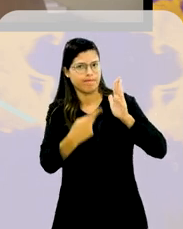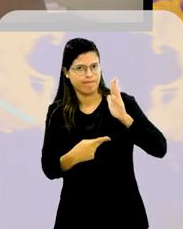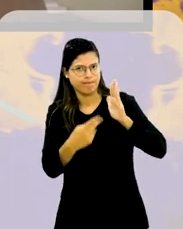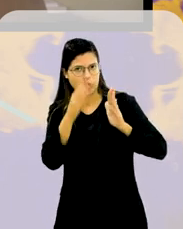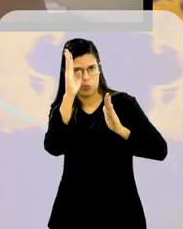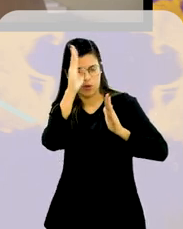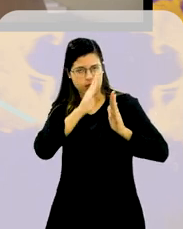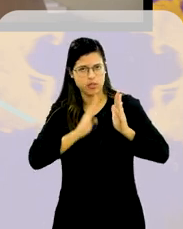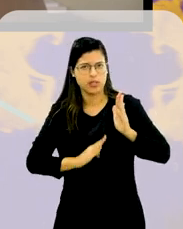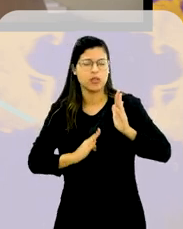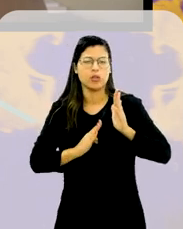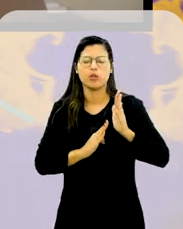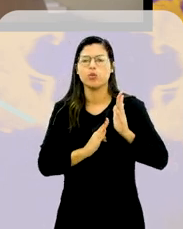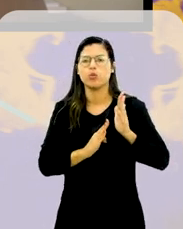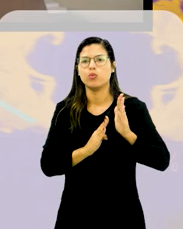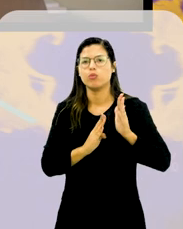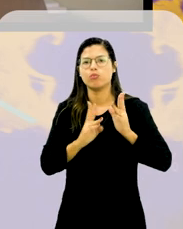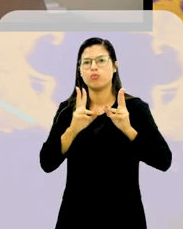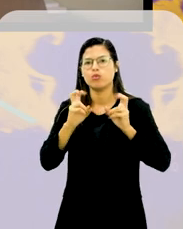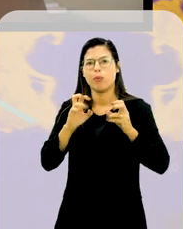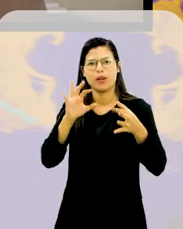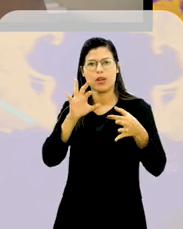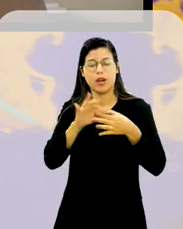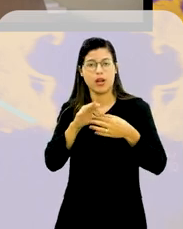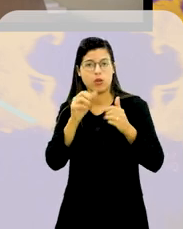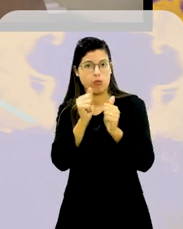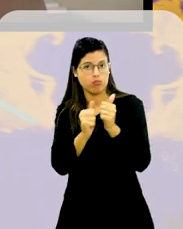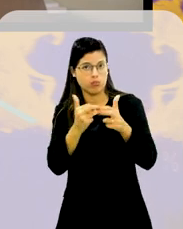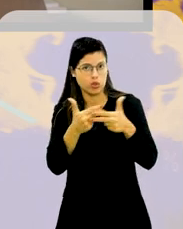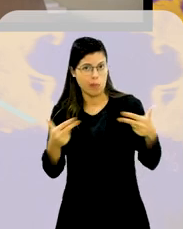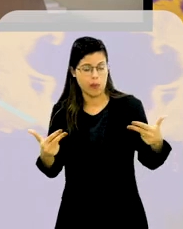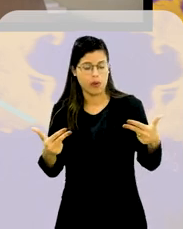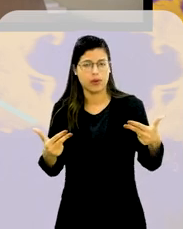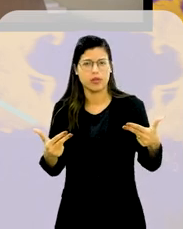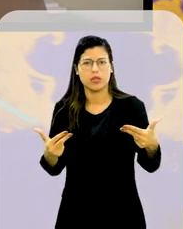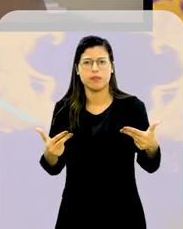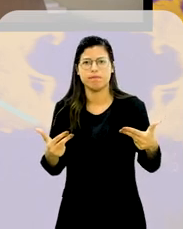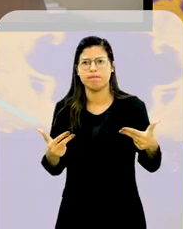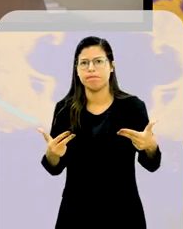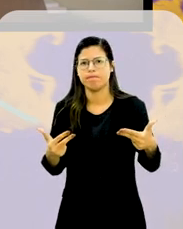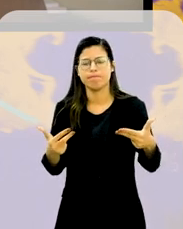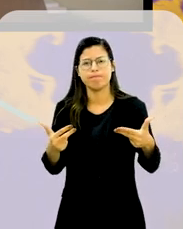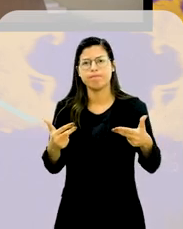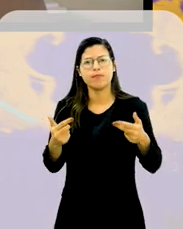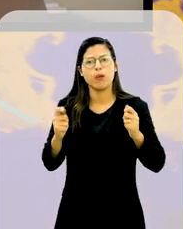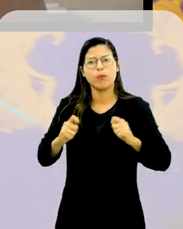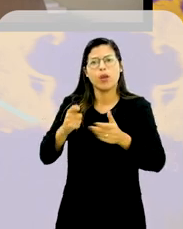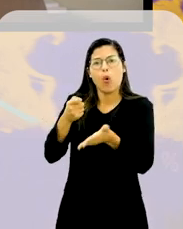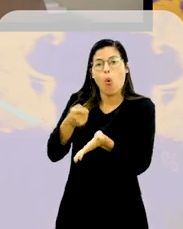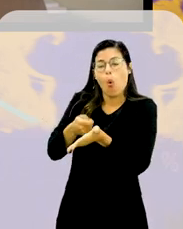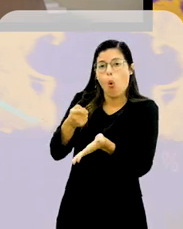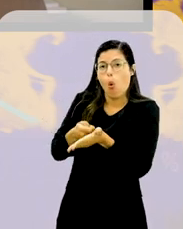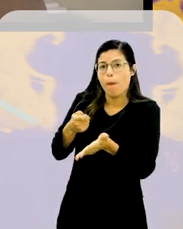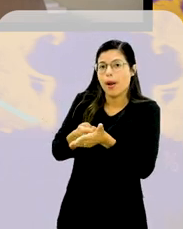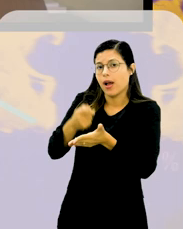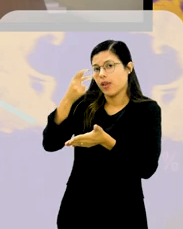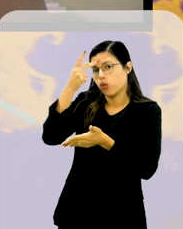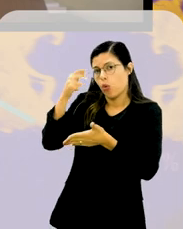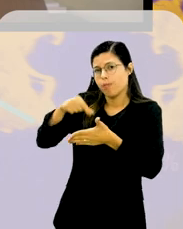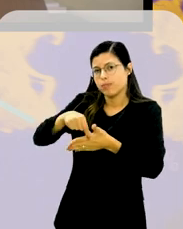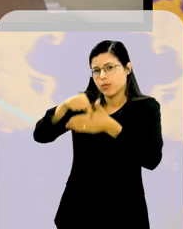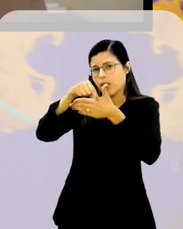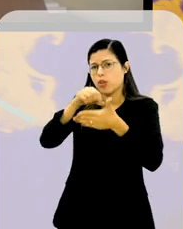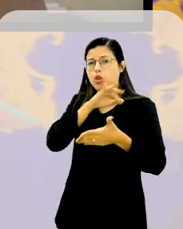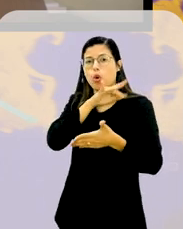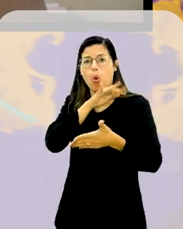né uma legislação aqui no Brasil em termos de esporte que pudesse ser cobrado